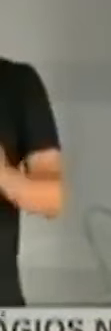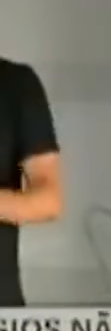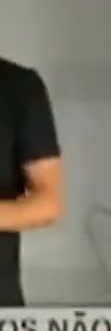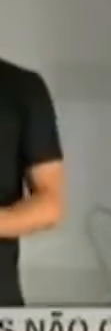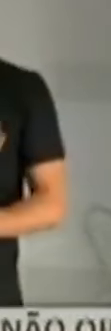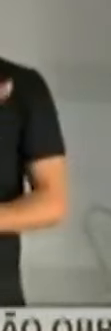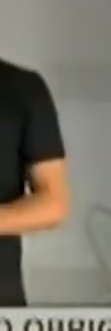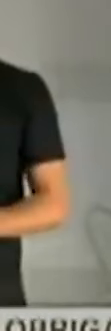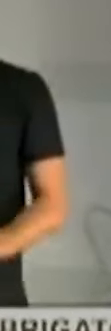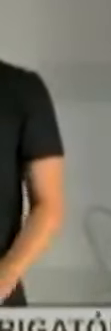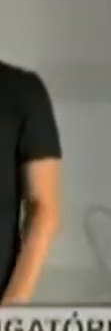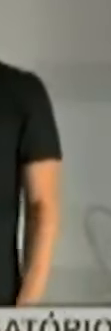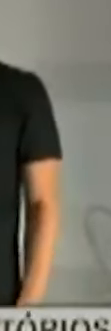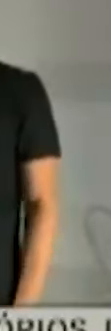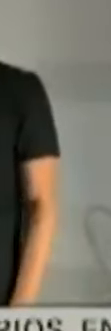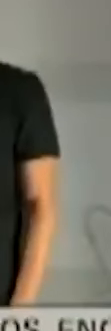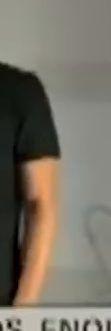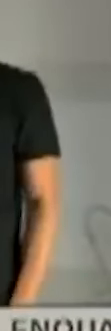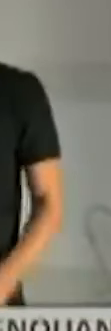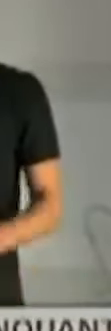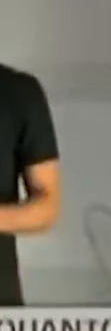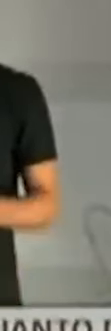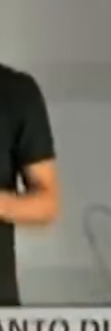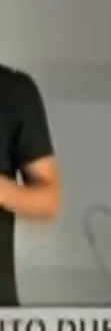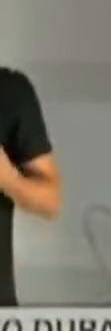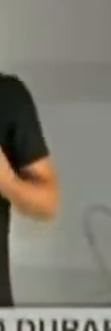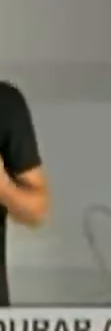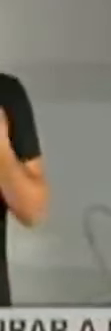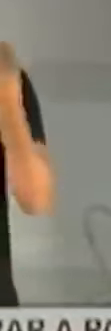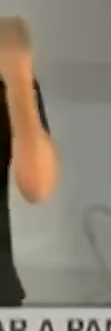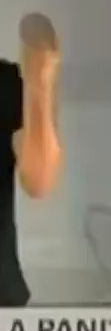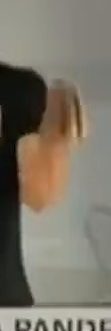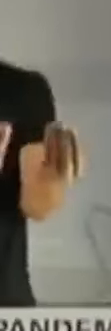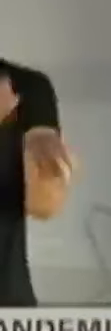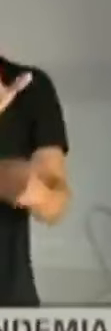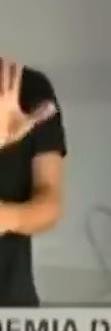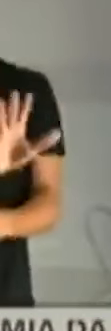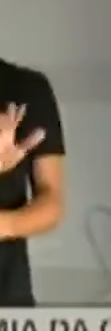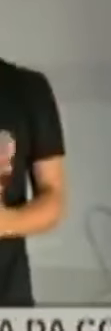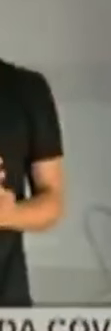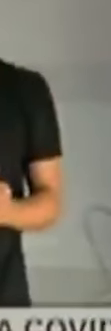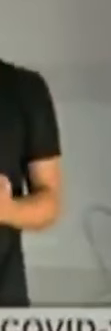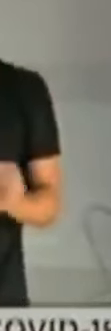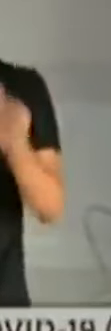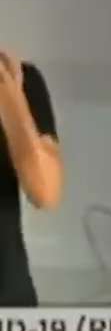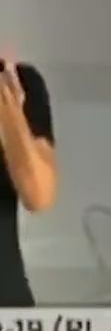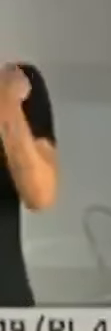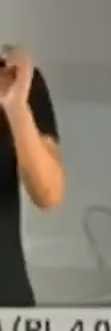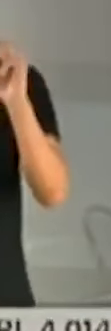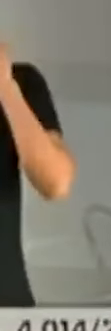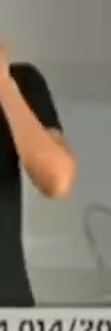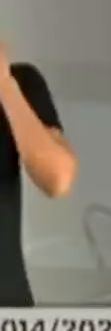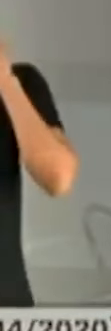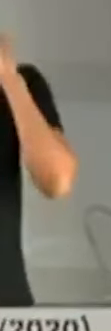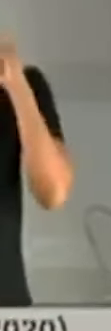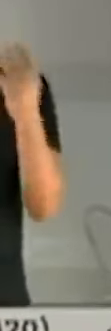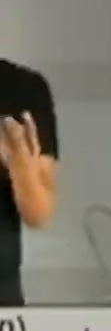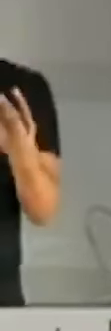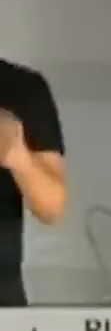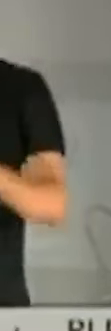de Julho 2021 ofertamos naquele momento 60 milhões de doses